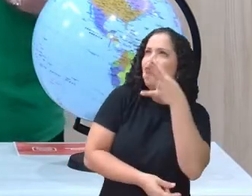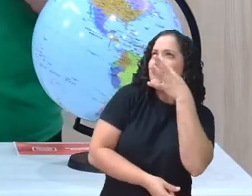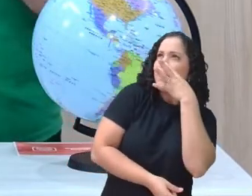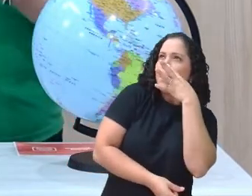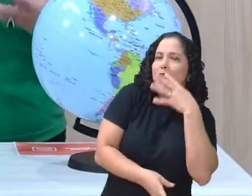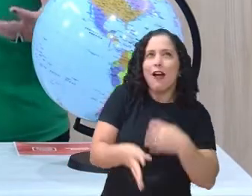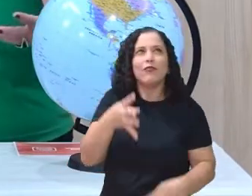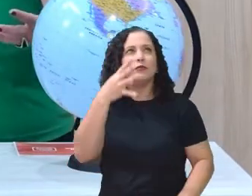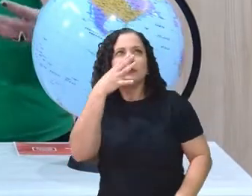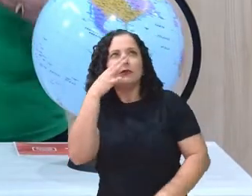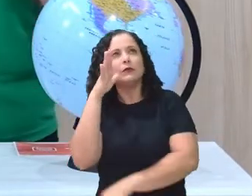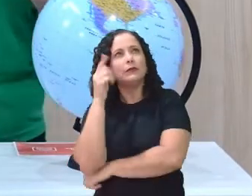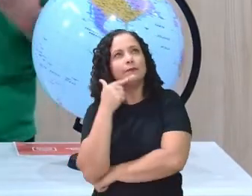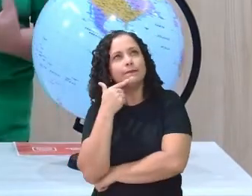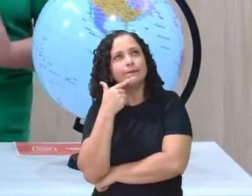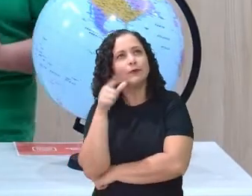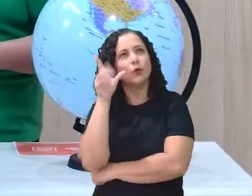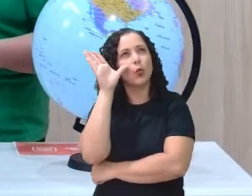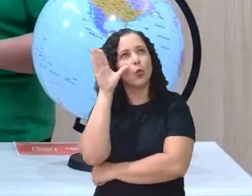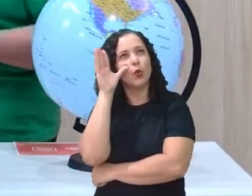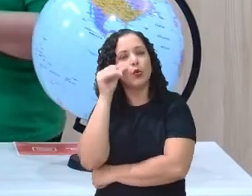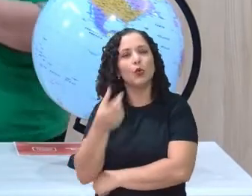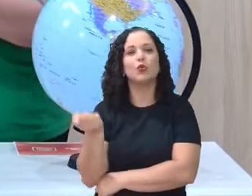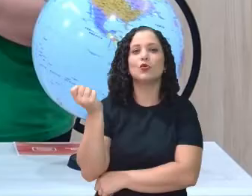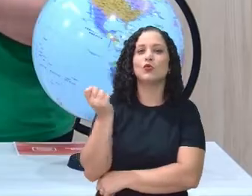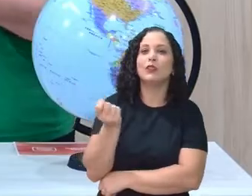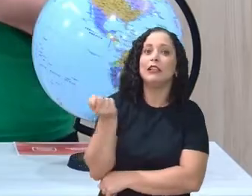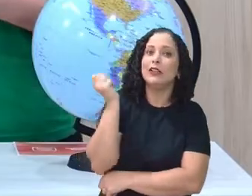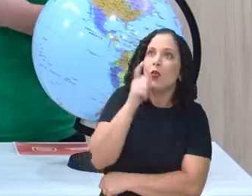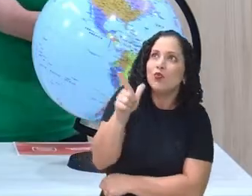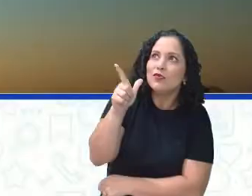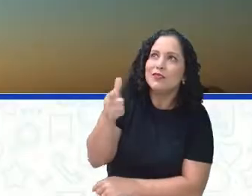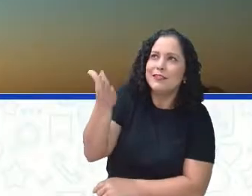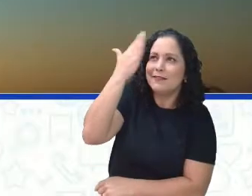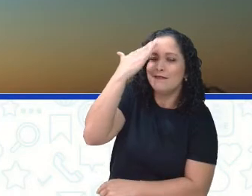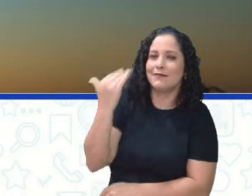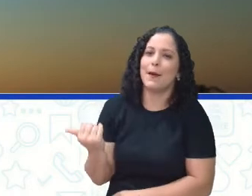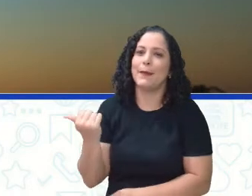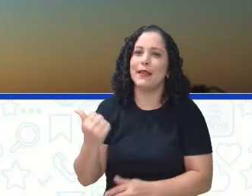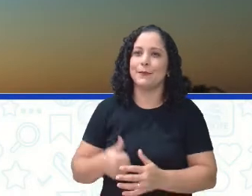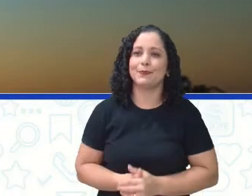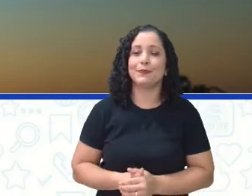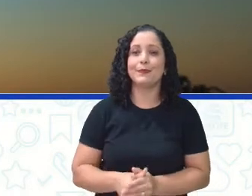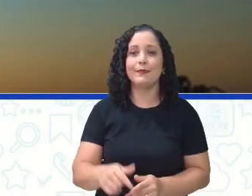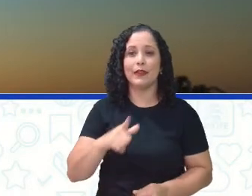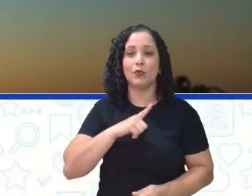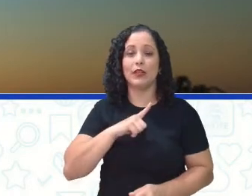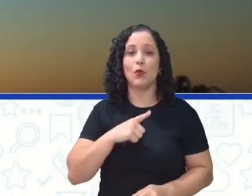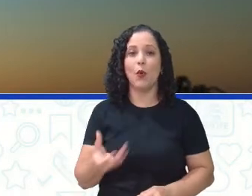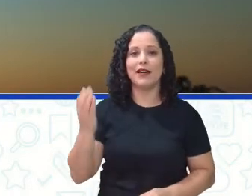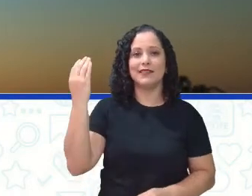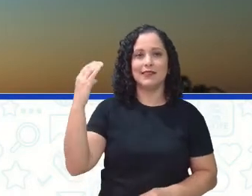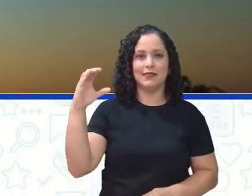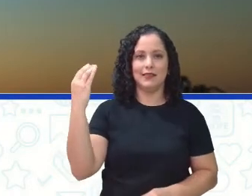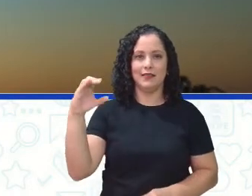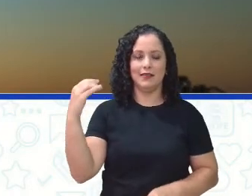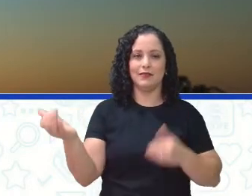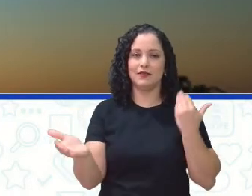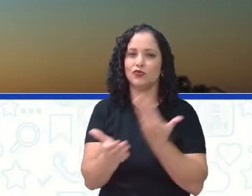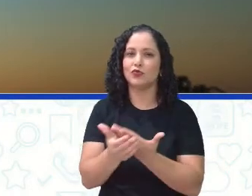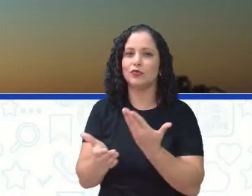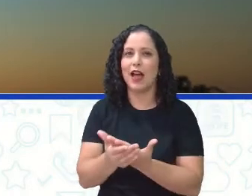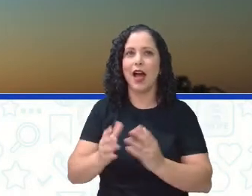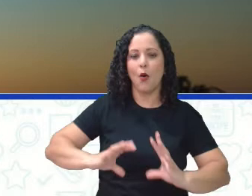com curiosidade e querendo desvendar. A astronomia é a ciência que estuda o universo, galáxias,